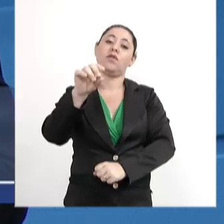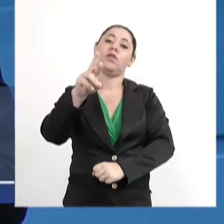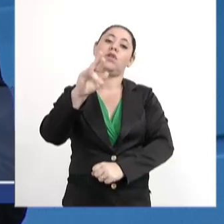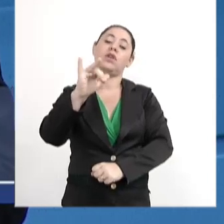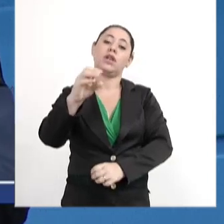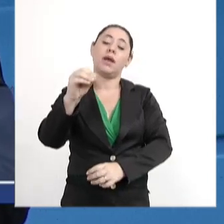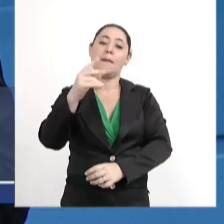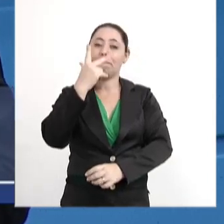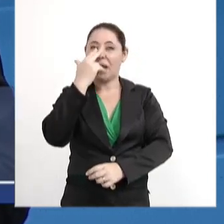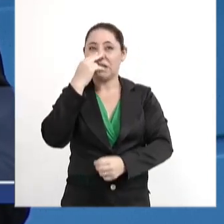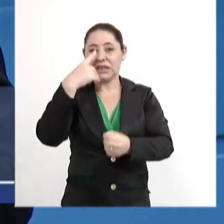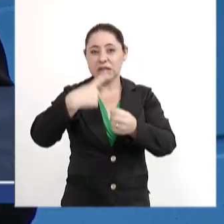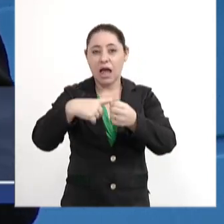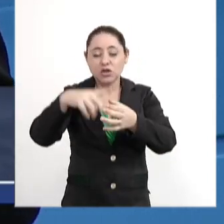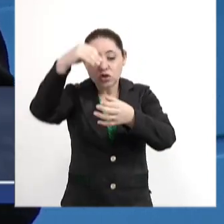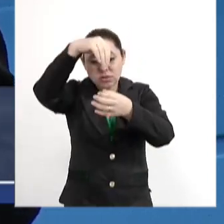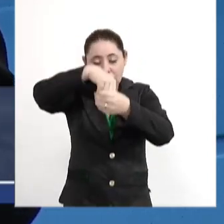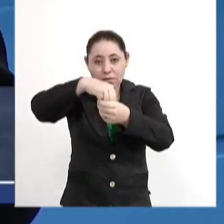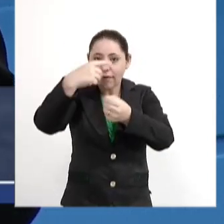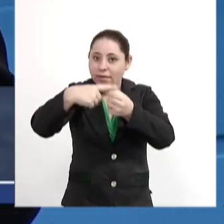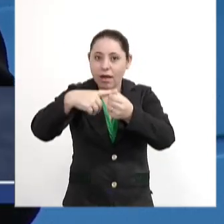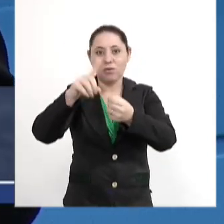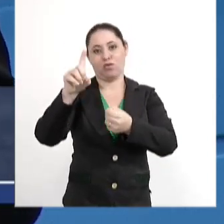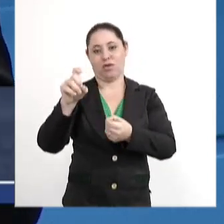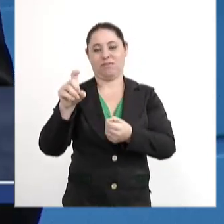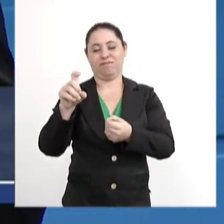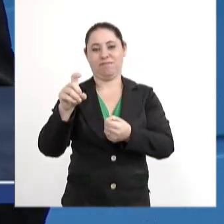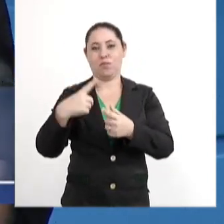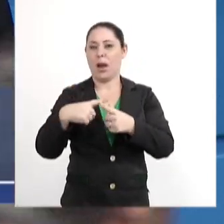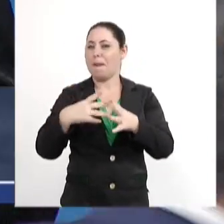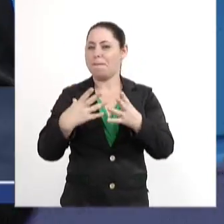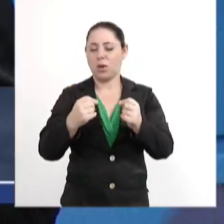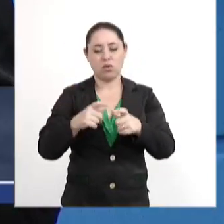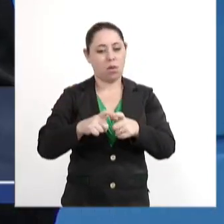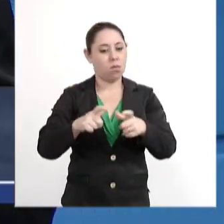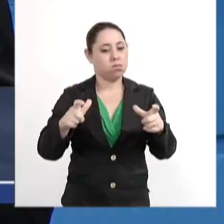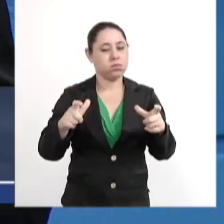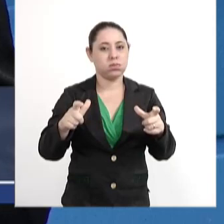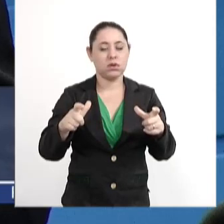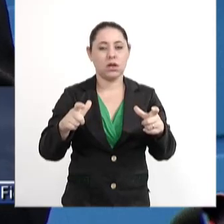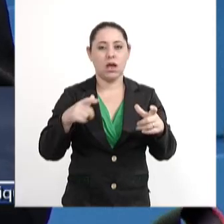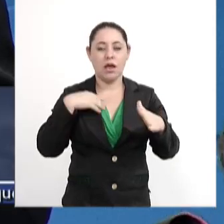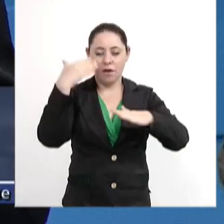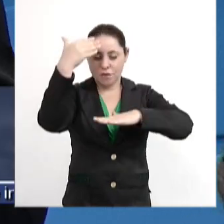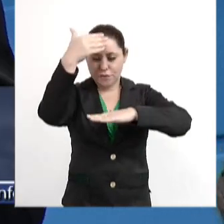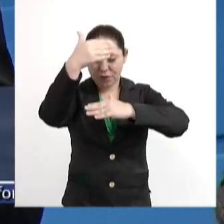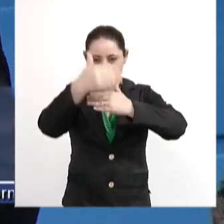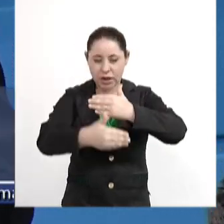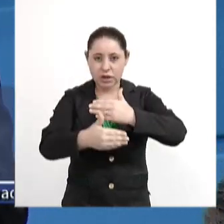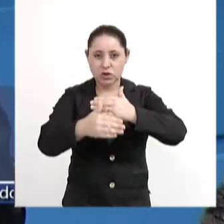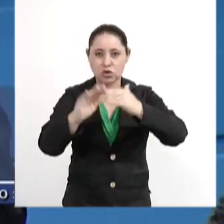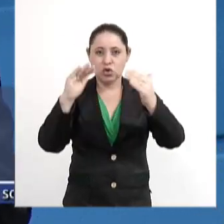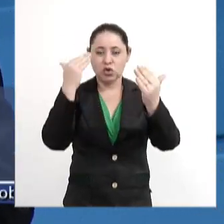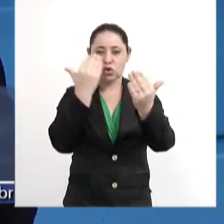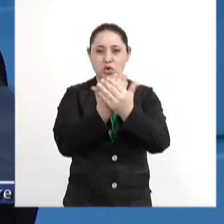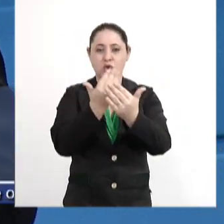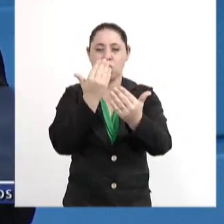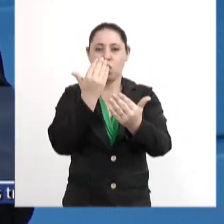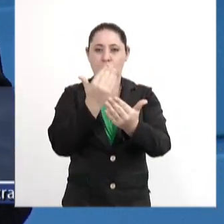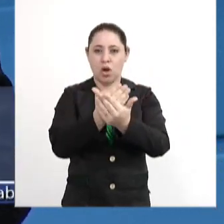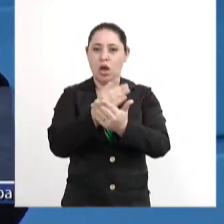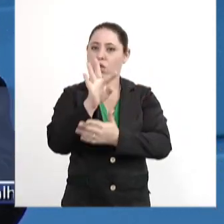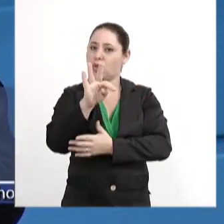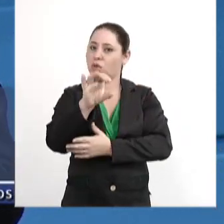dentro de Dourados. E, especificamente, ali em frente ao céu do Clímax, na Escola Weimar Torres,